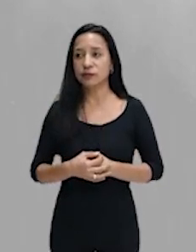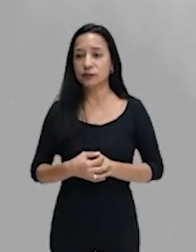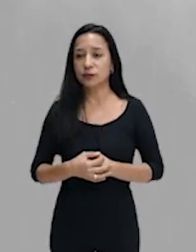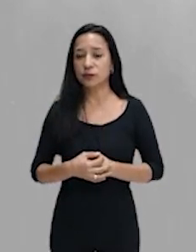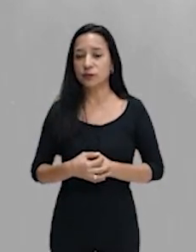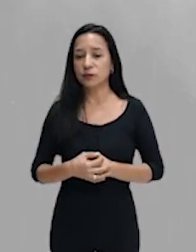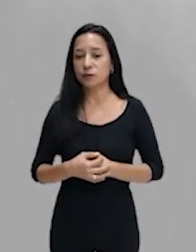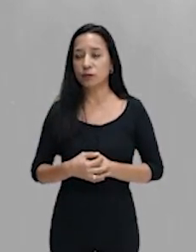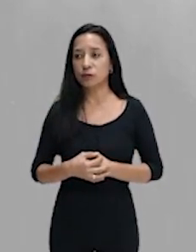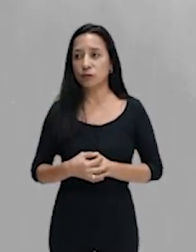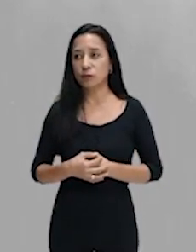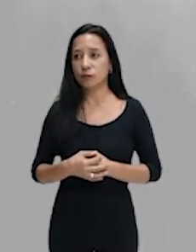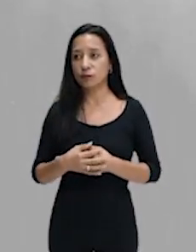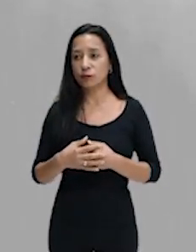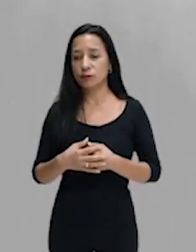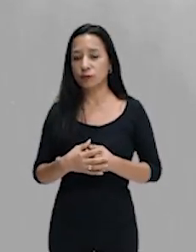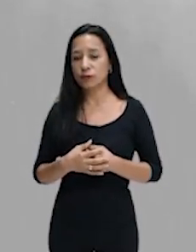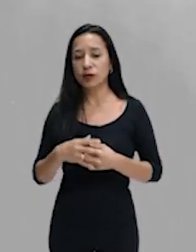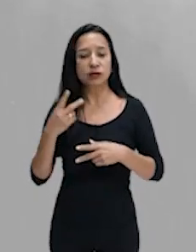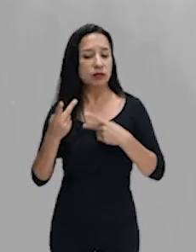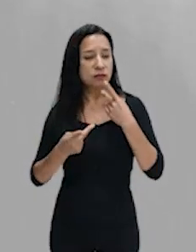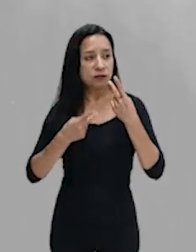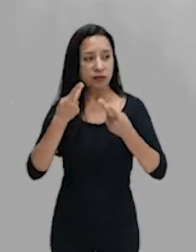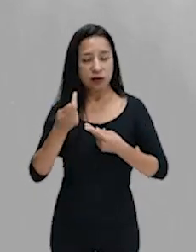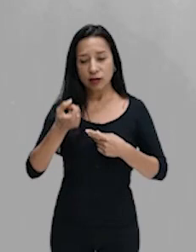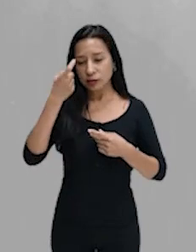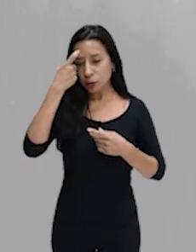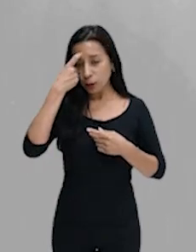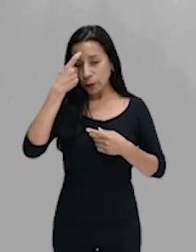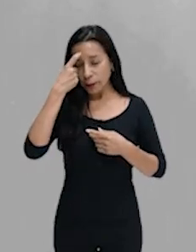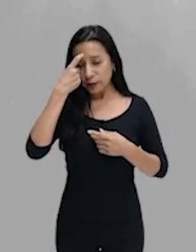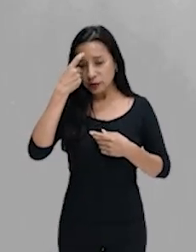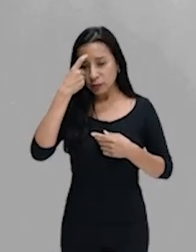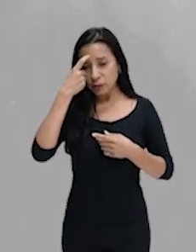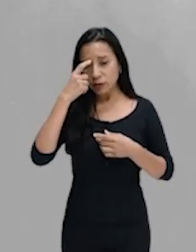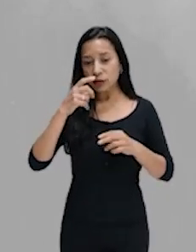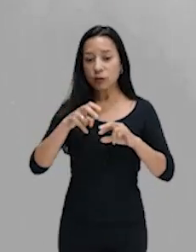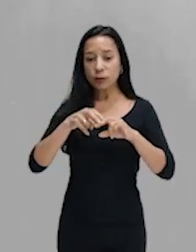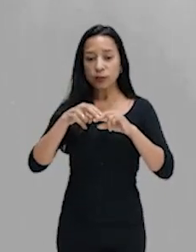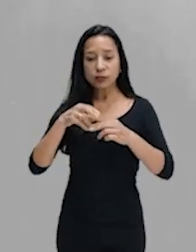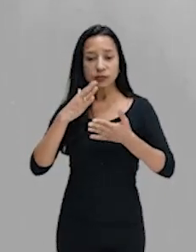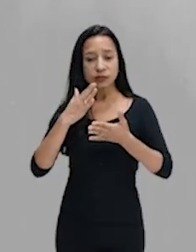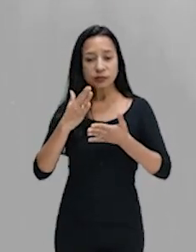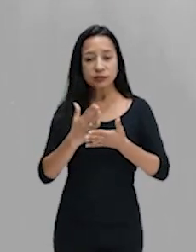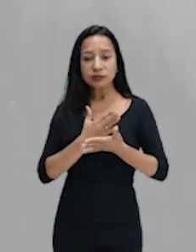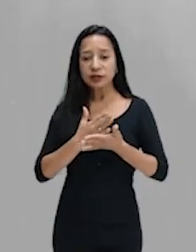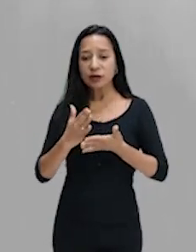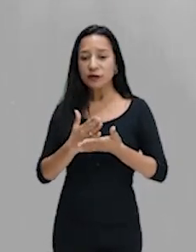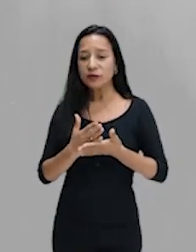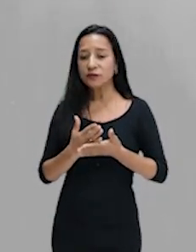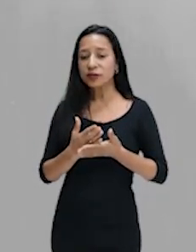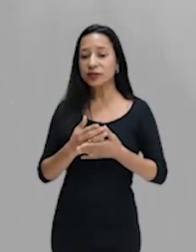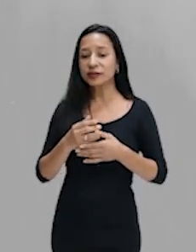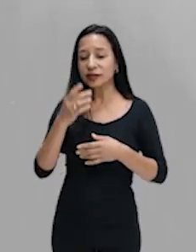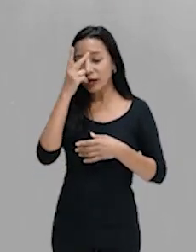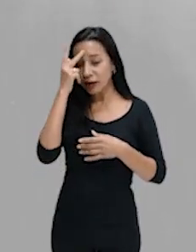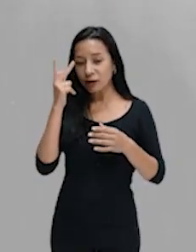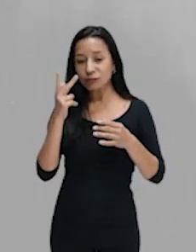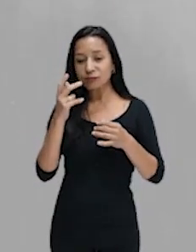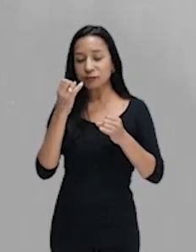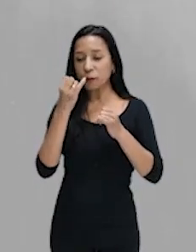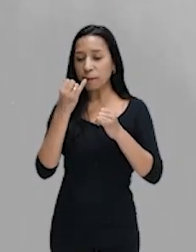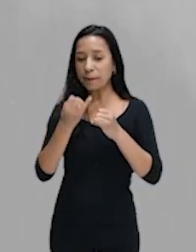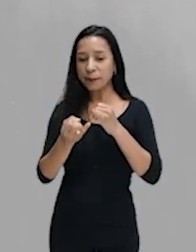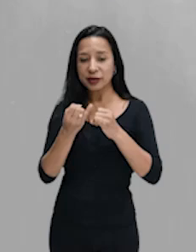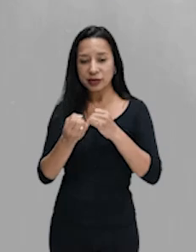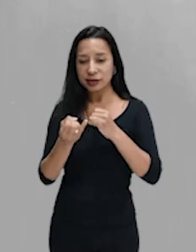esses pensamentos da Frida, né? Porque sofrem por amores perdidos, mas o que fica bem claro aqui é que